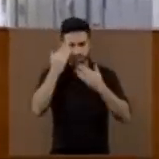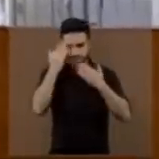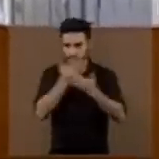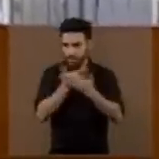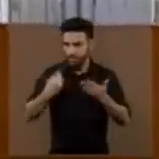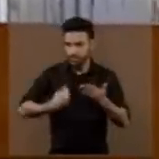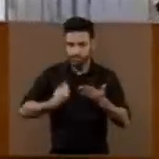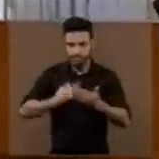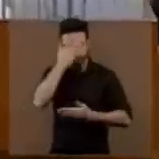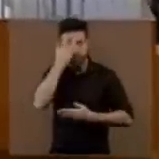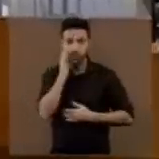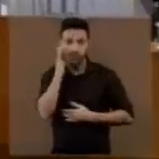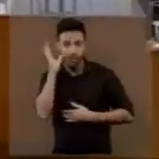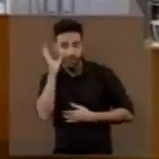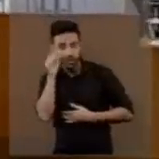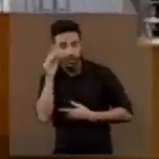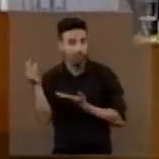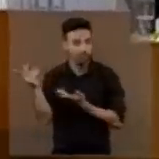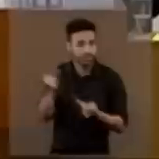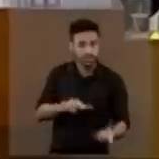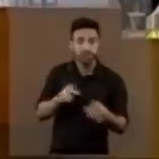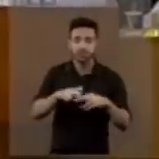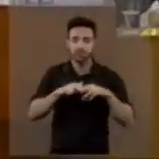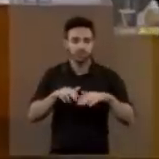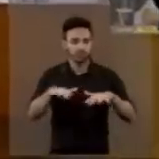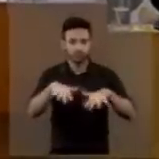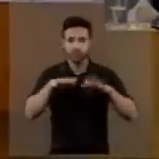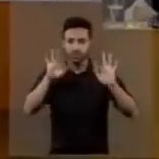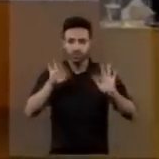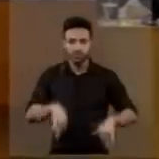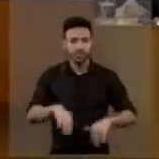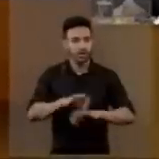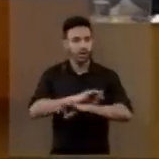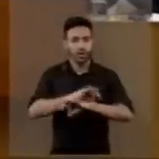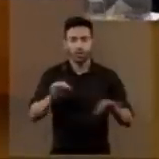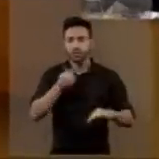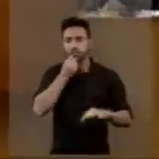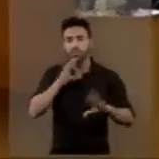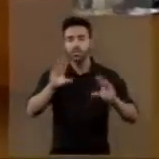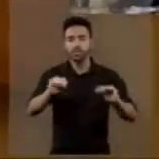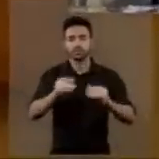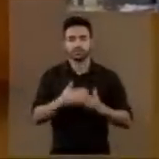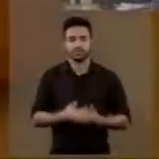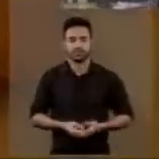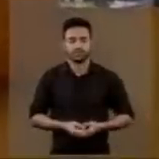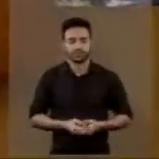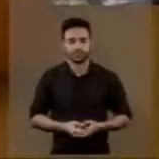presença do senhor e dos servidores, declaro encerrada a presente sessão, desejando a todos uma excelente noite.